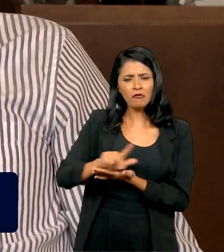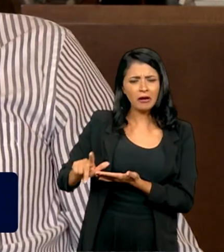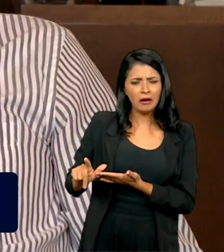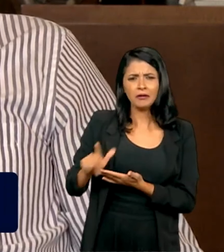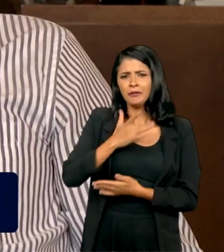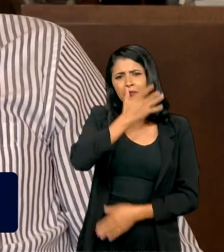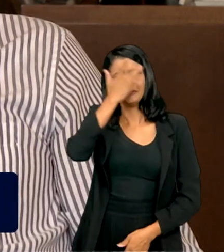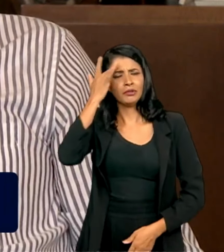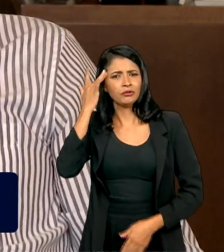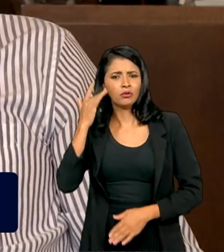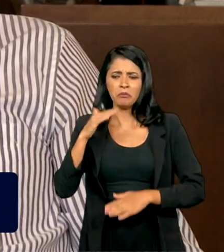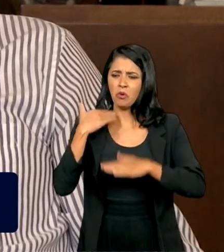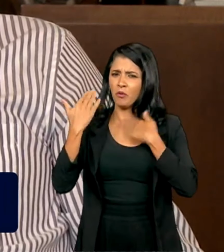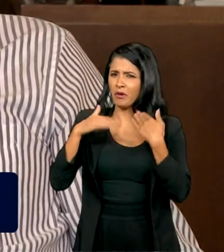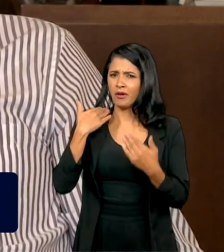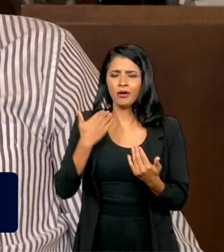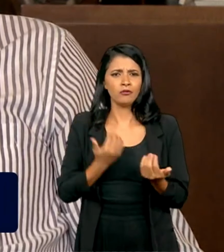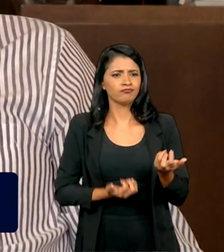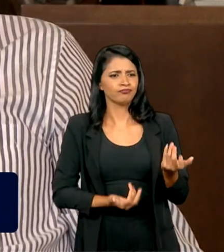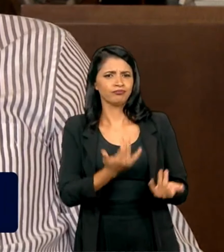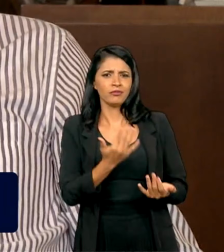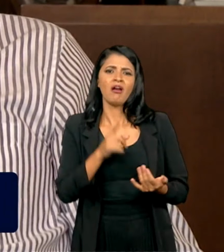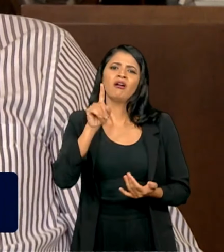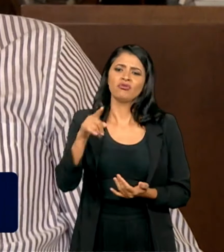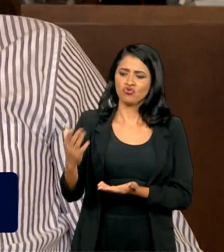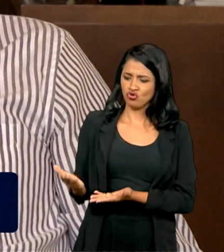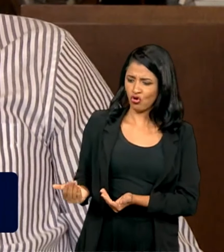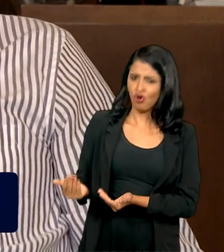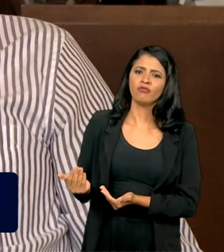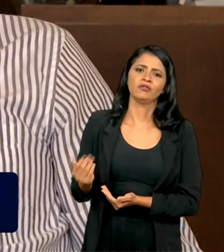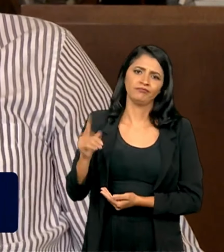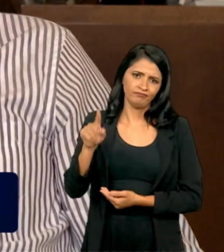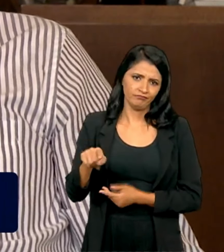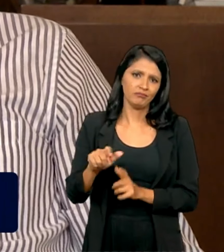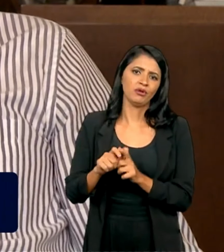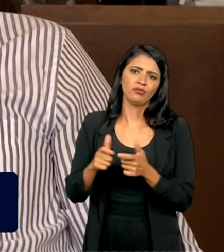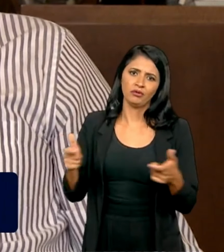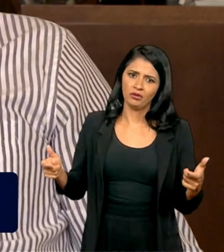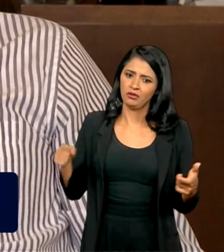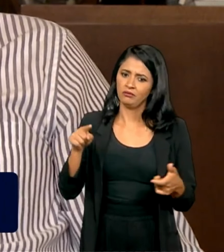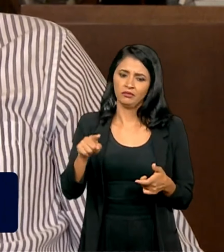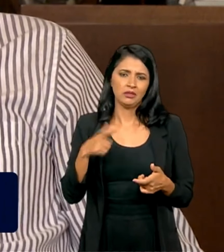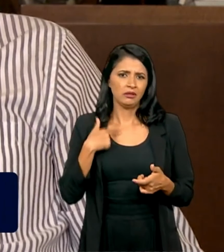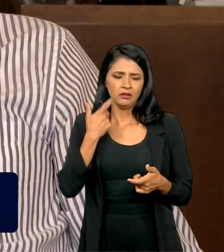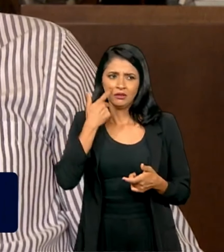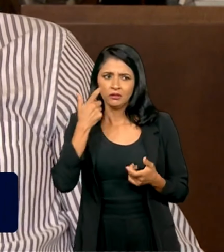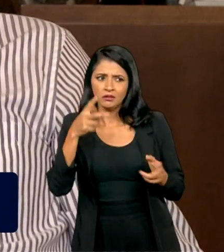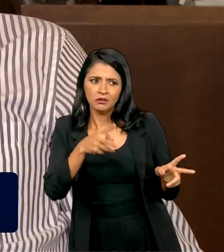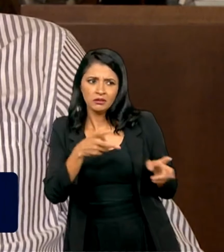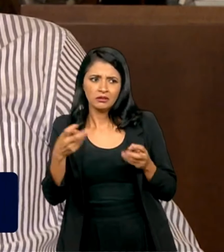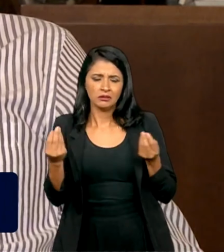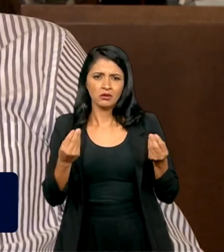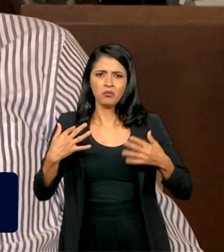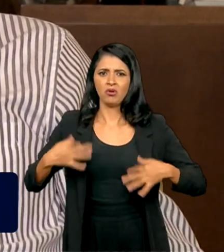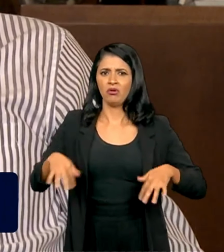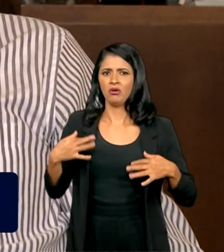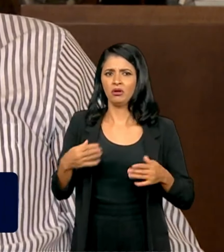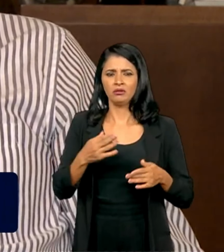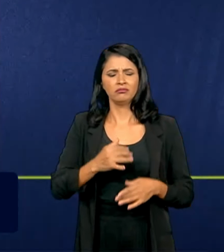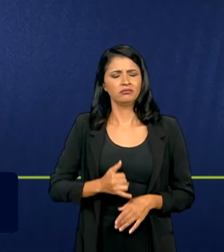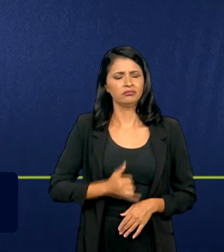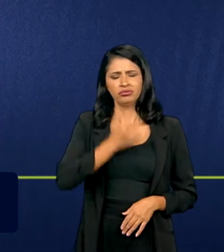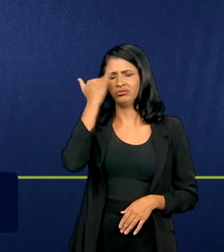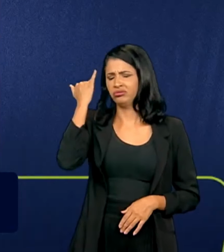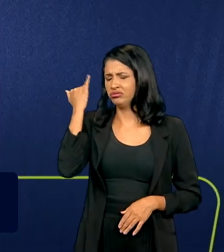Muitas das pessoas que faleceram no incêndio do Joelma eram jovens. E isso aumentou muito a percepção, a dor da